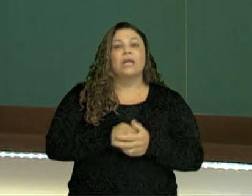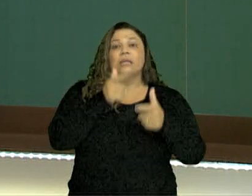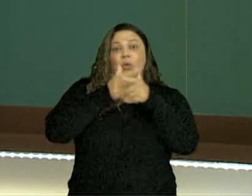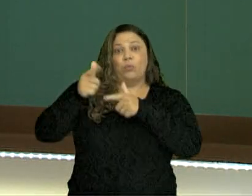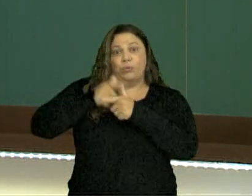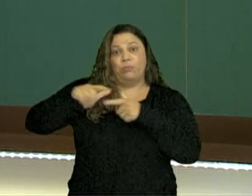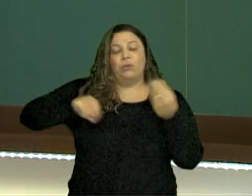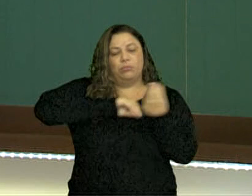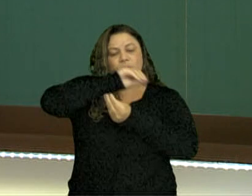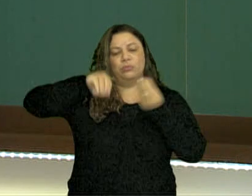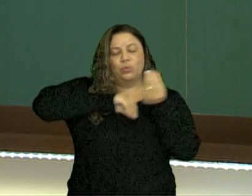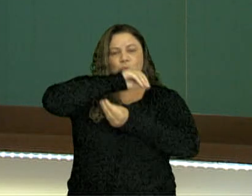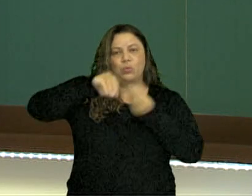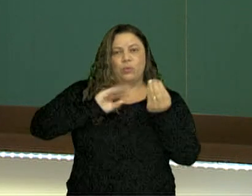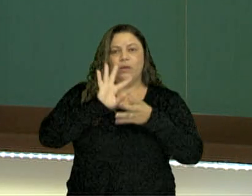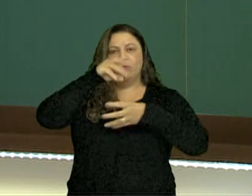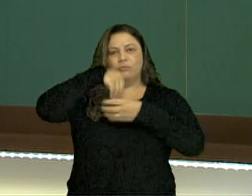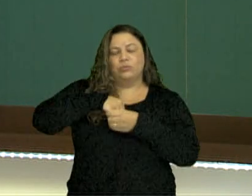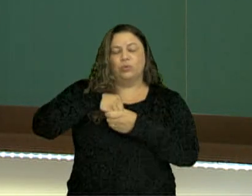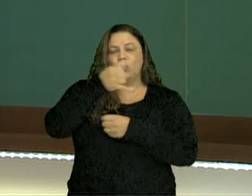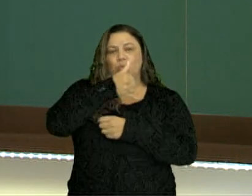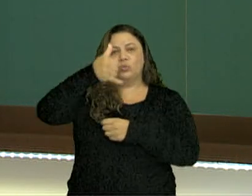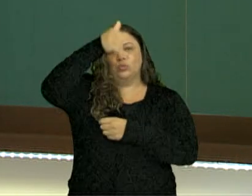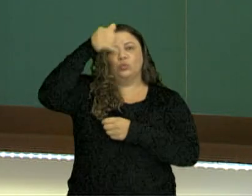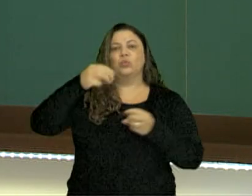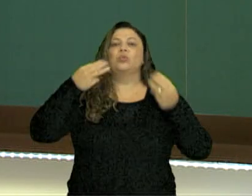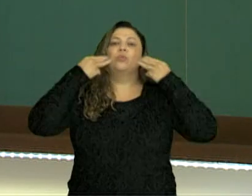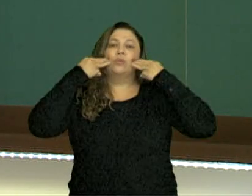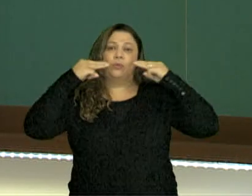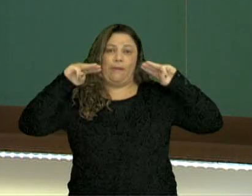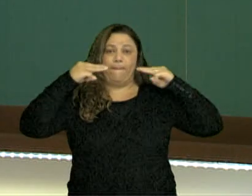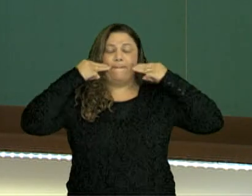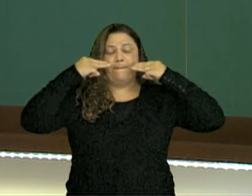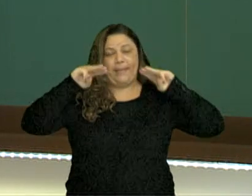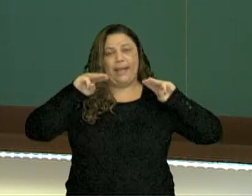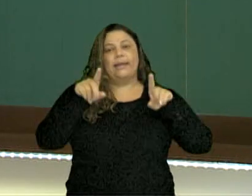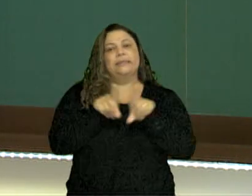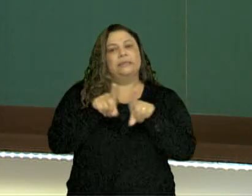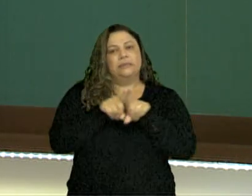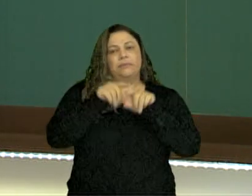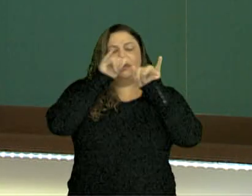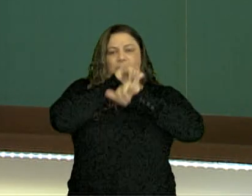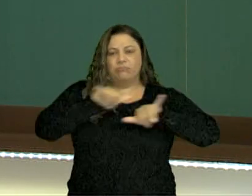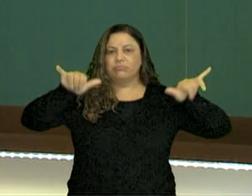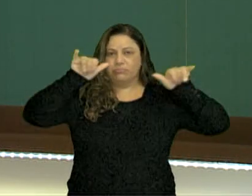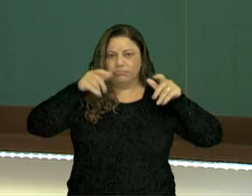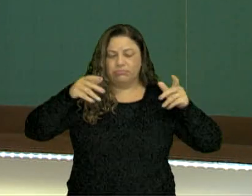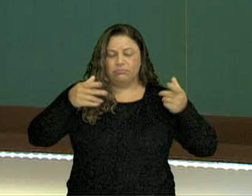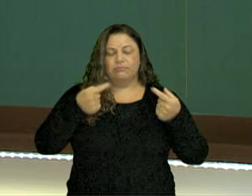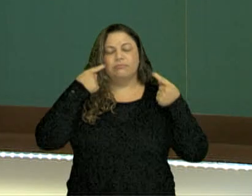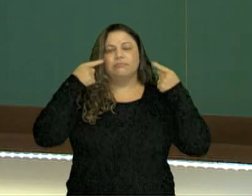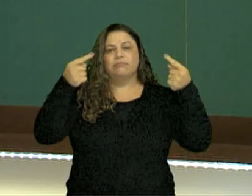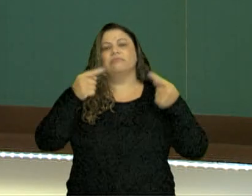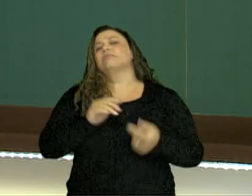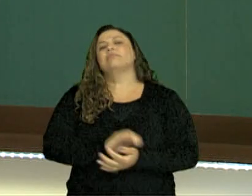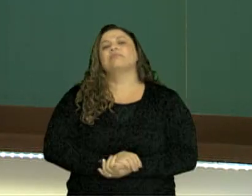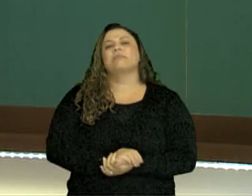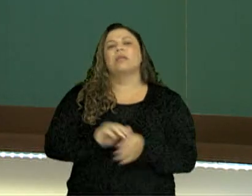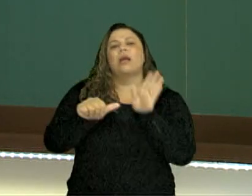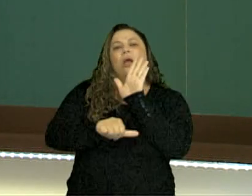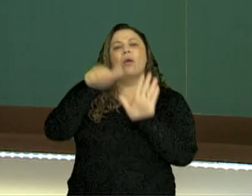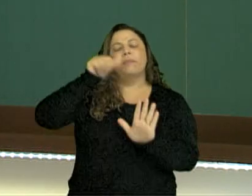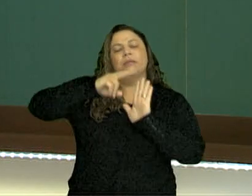já marketing dentro de juros, né? Que também tem a ver com o nosso cotidiano. Então, a primeira coisa que a gente